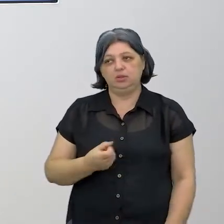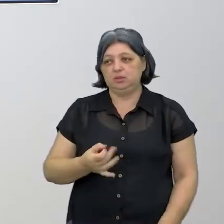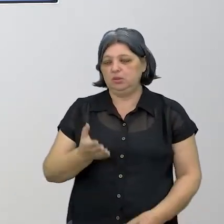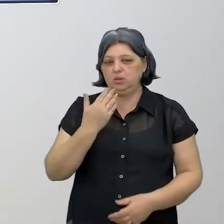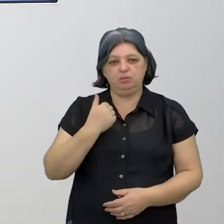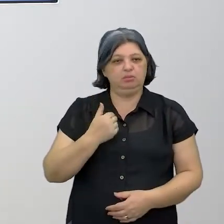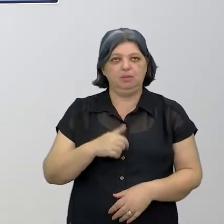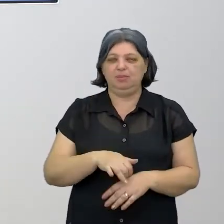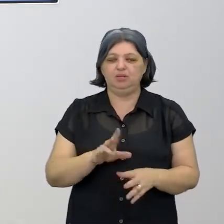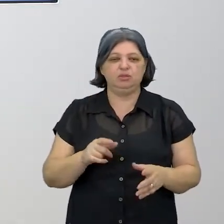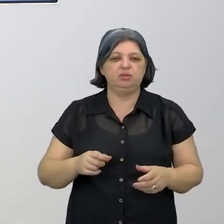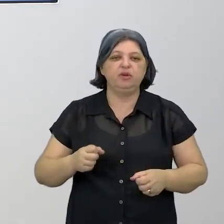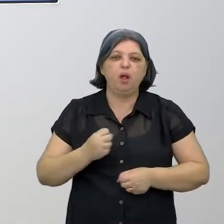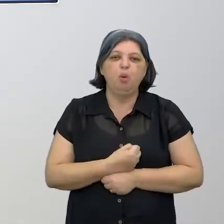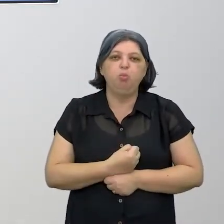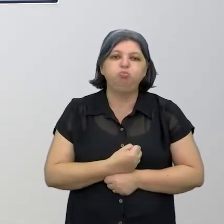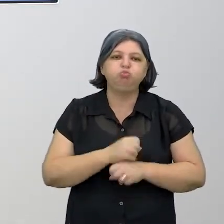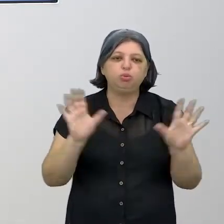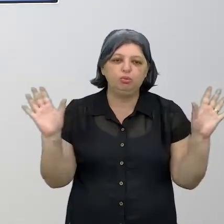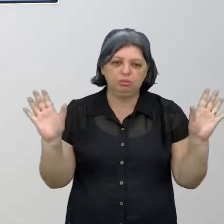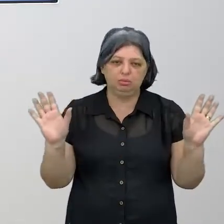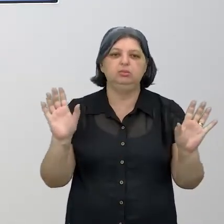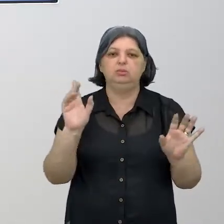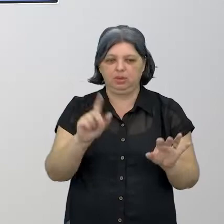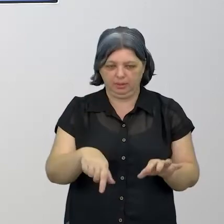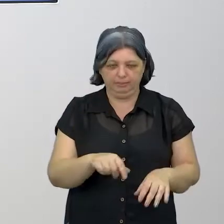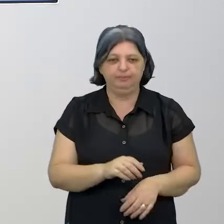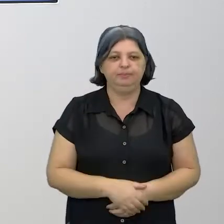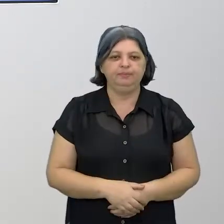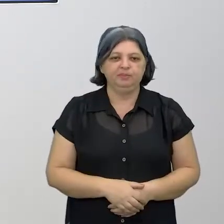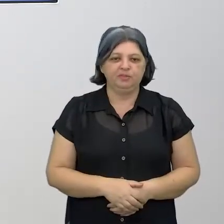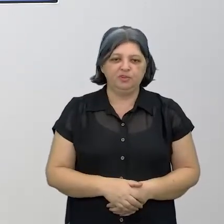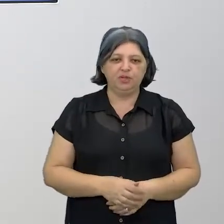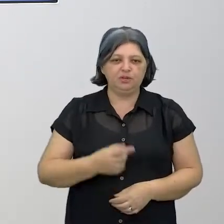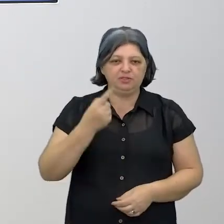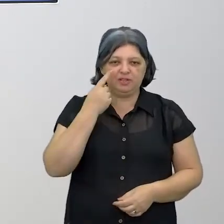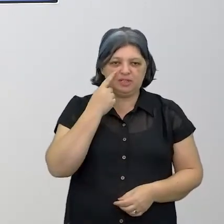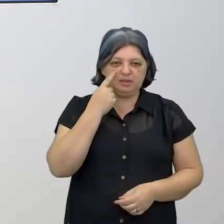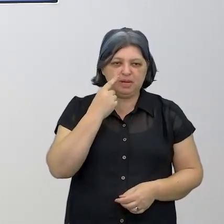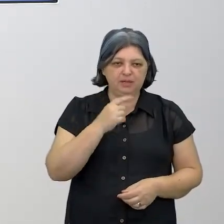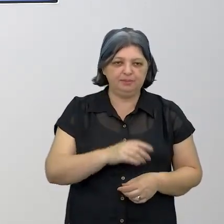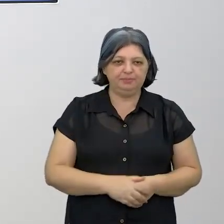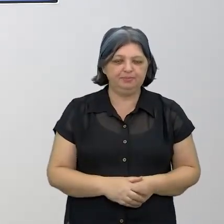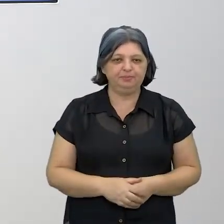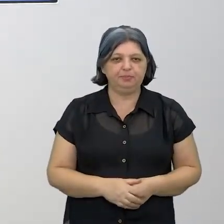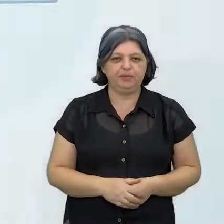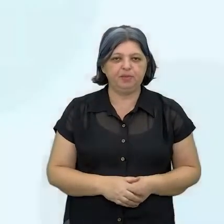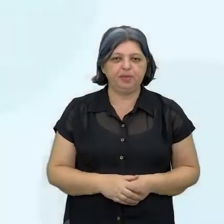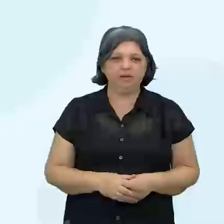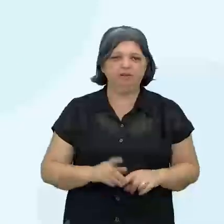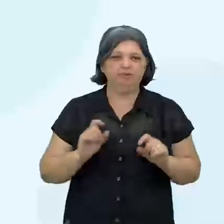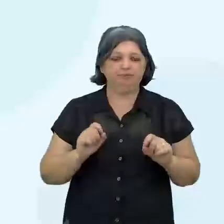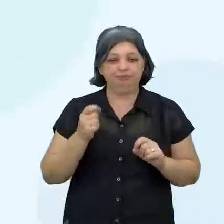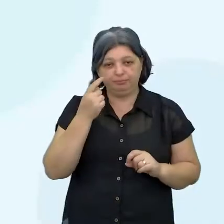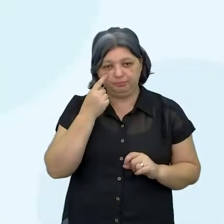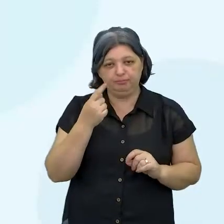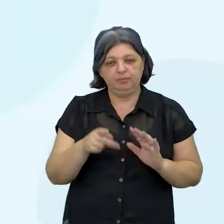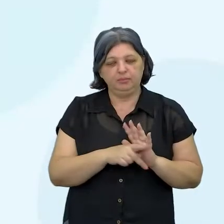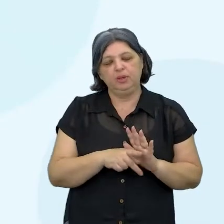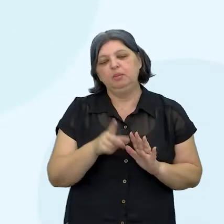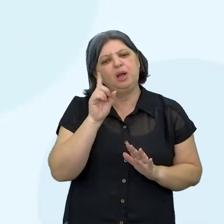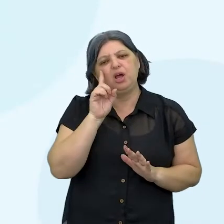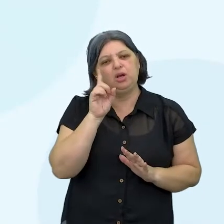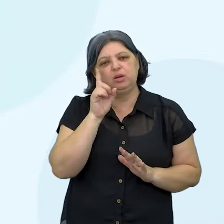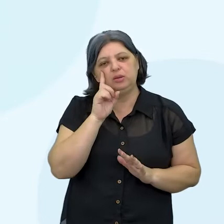explodir. São coisas, situações muito específicas. Na dismorfia, na compulsão alimentar, isso se torna algo rotineiro.